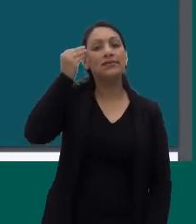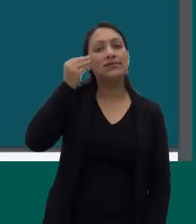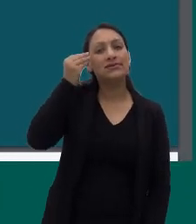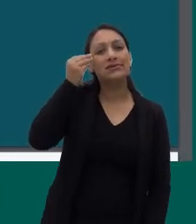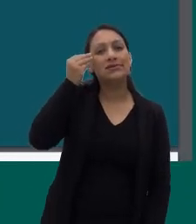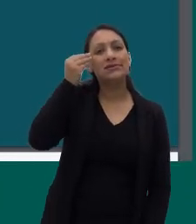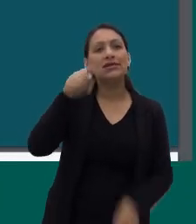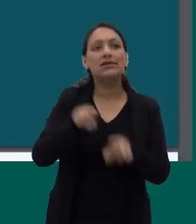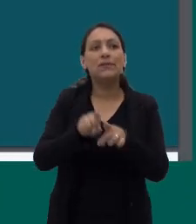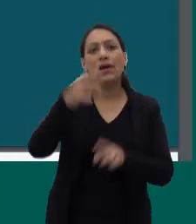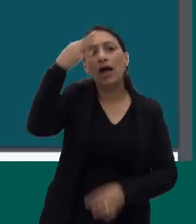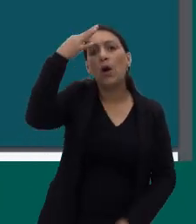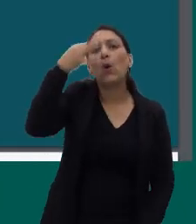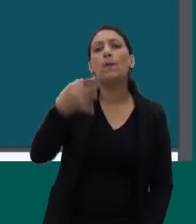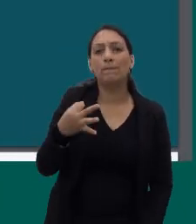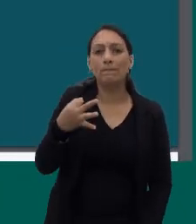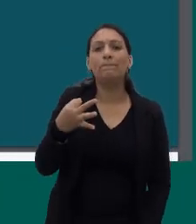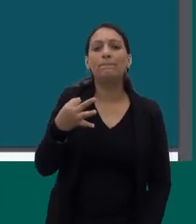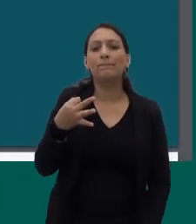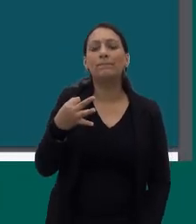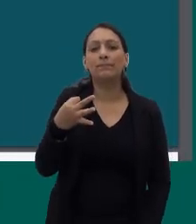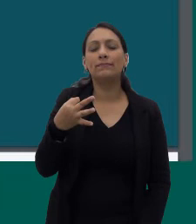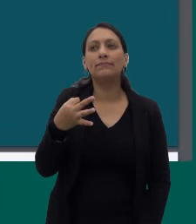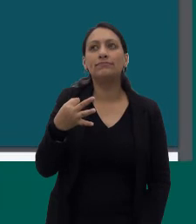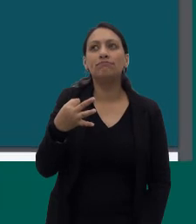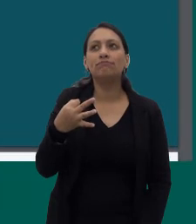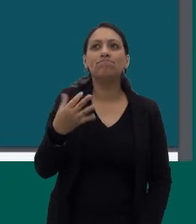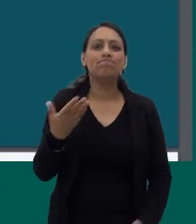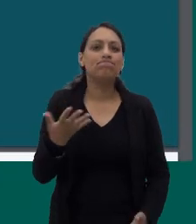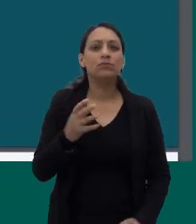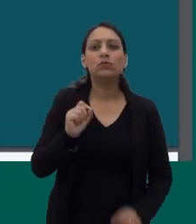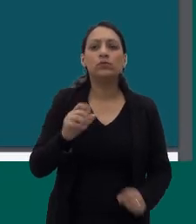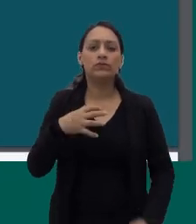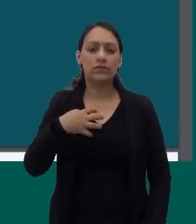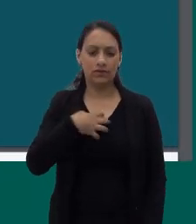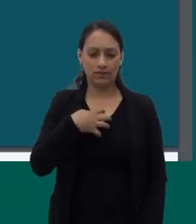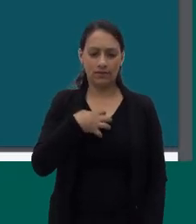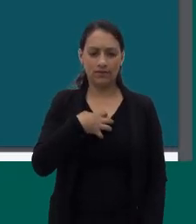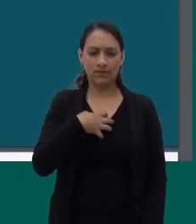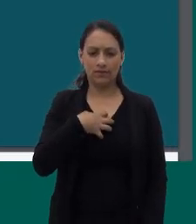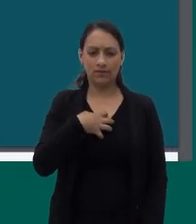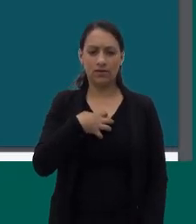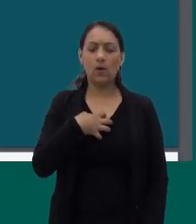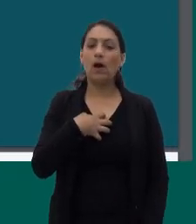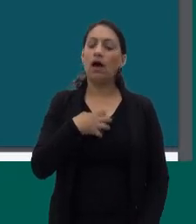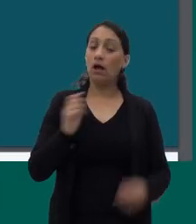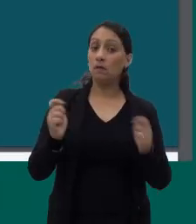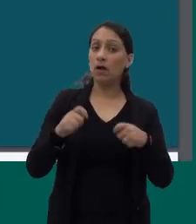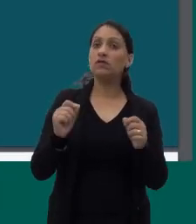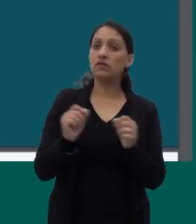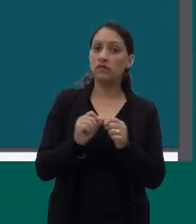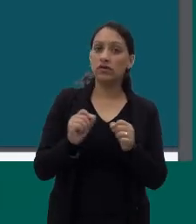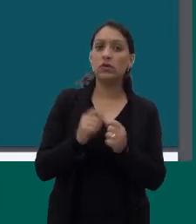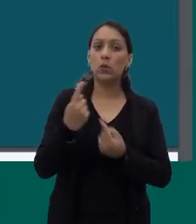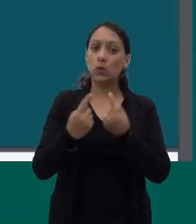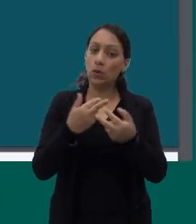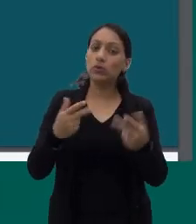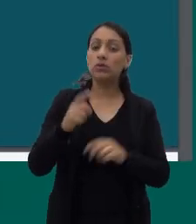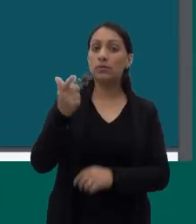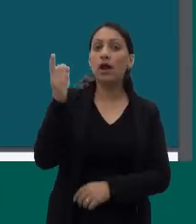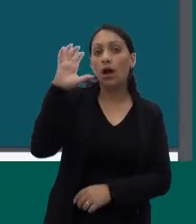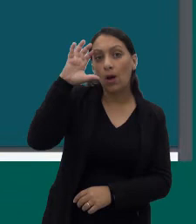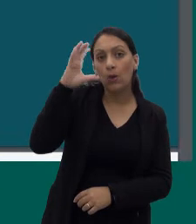e aquela compreensão de que, apesar do que eu sinto, algo pode ser feito para ser resolvido.